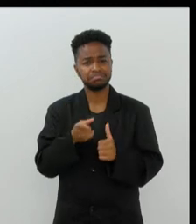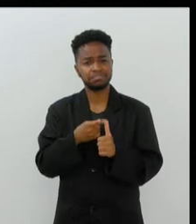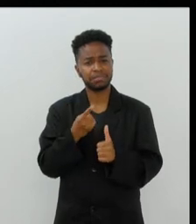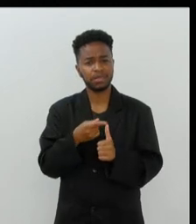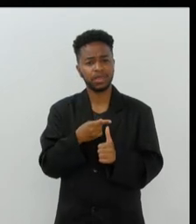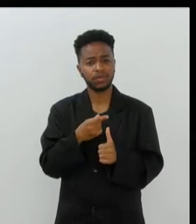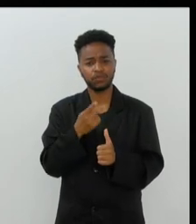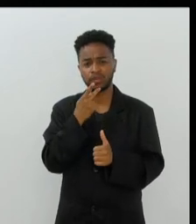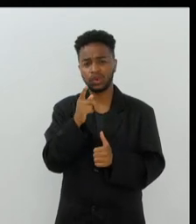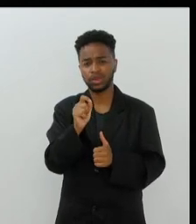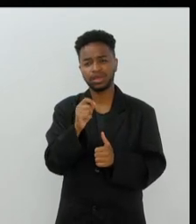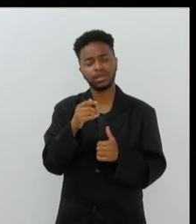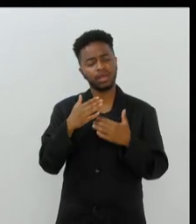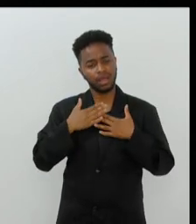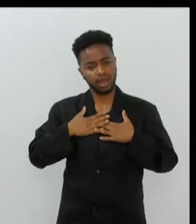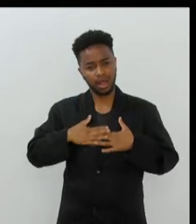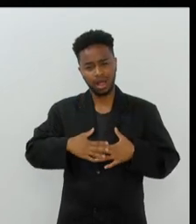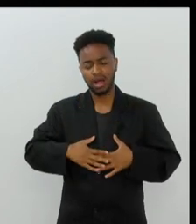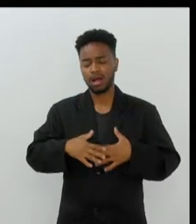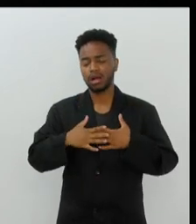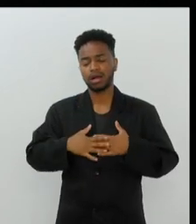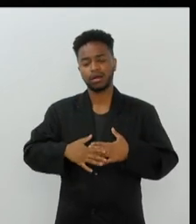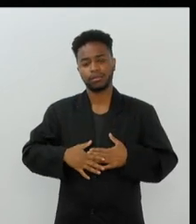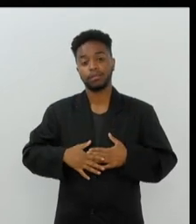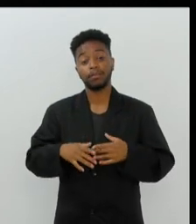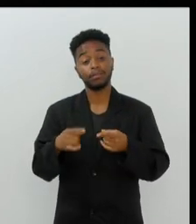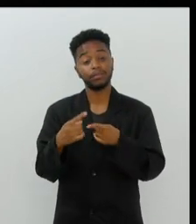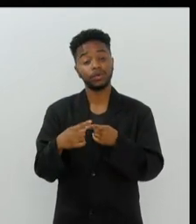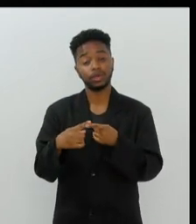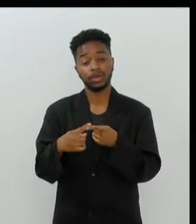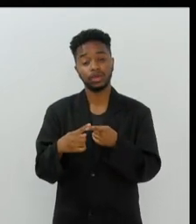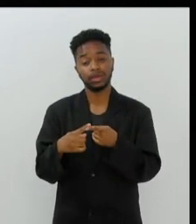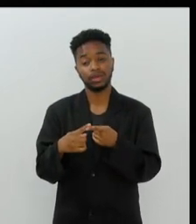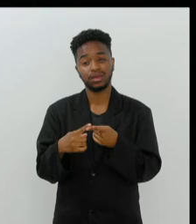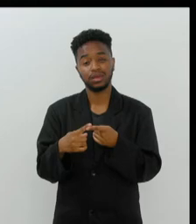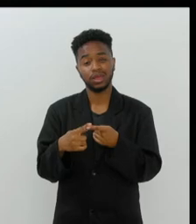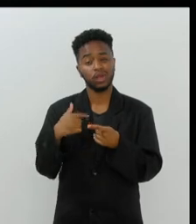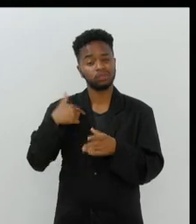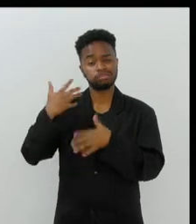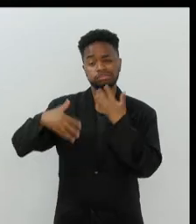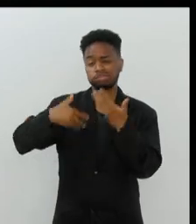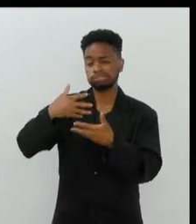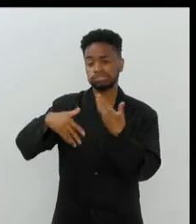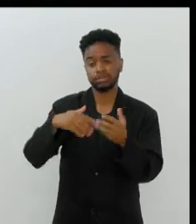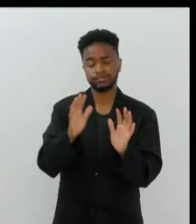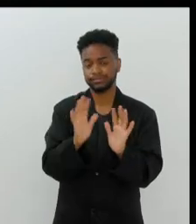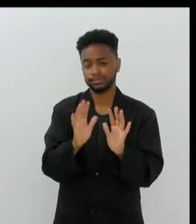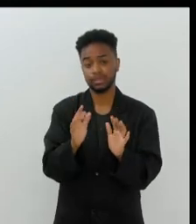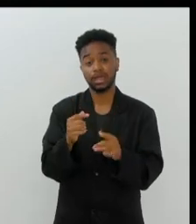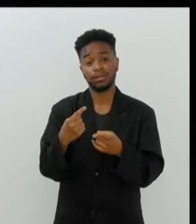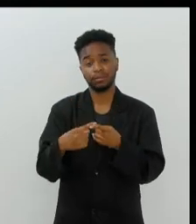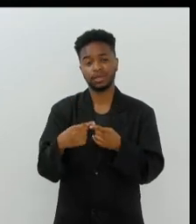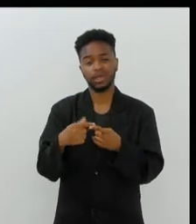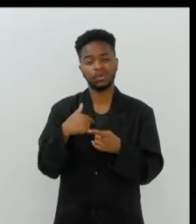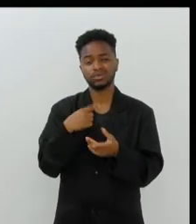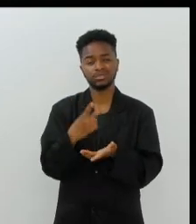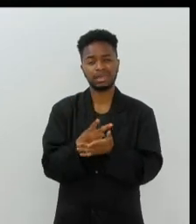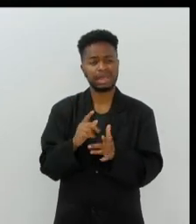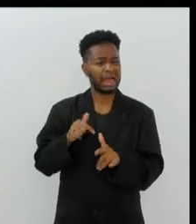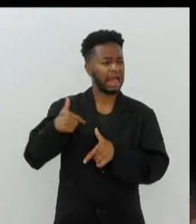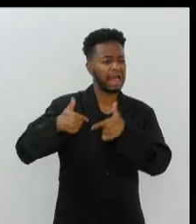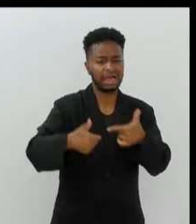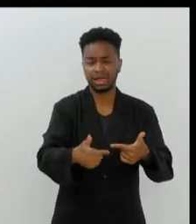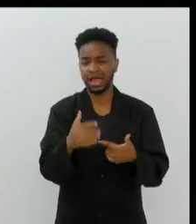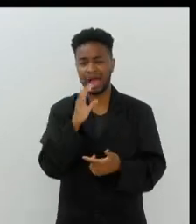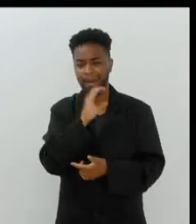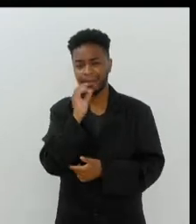Nossa, eu acho que a primeira coisa que eu diria era vai com calma. Porque eu não teria me atropelado tanto, eu acho. Eu